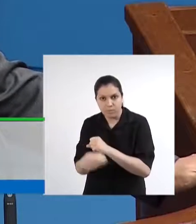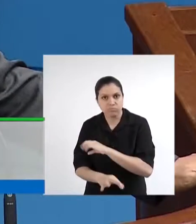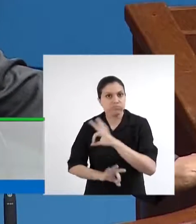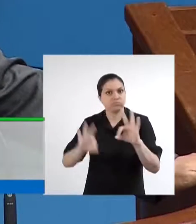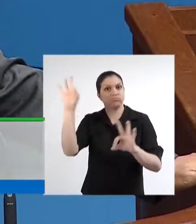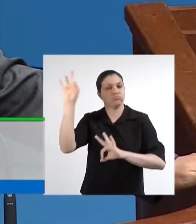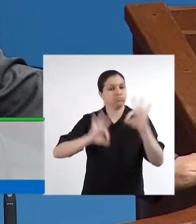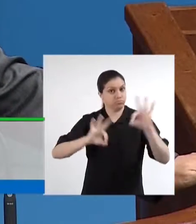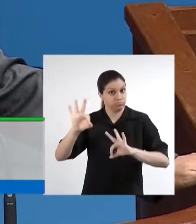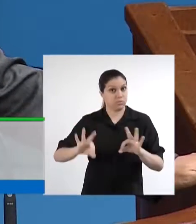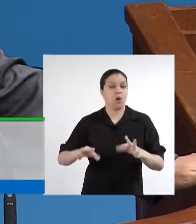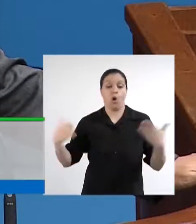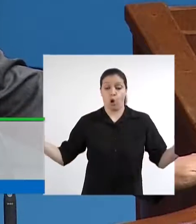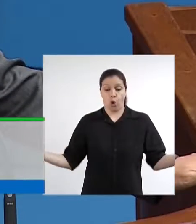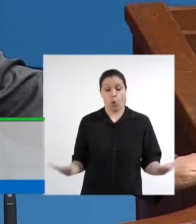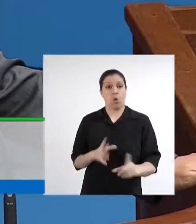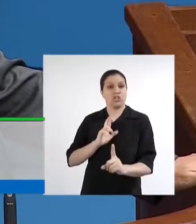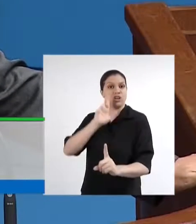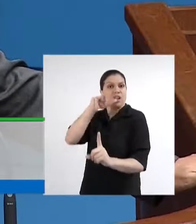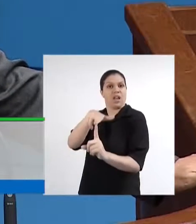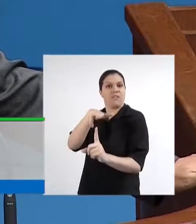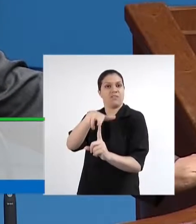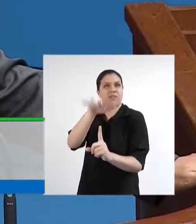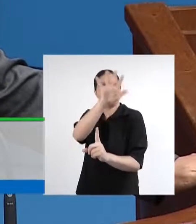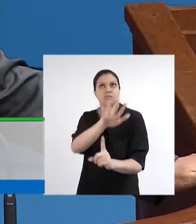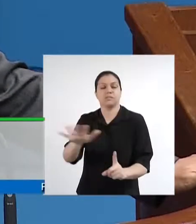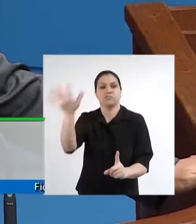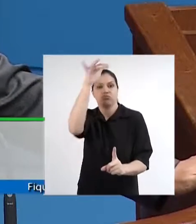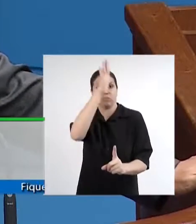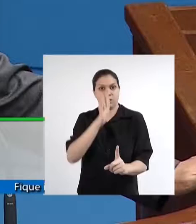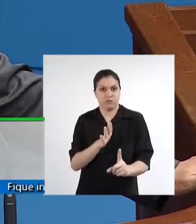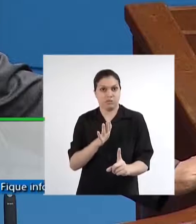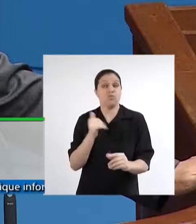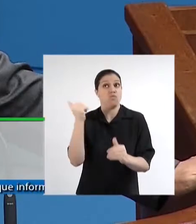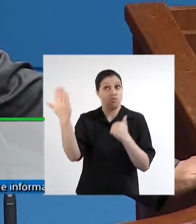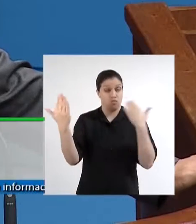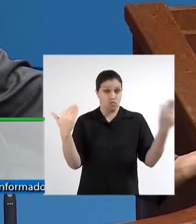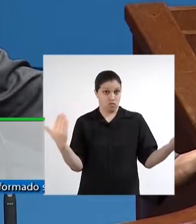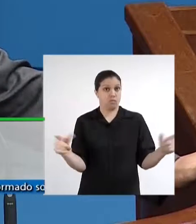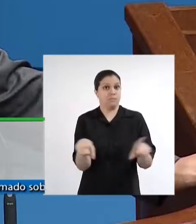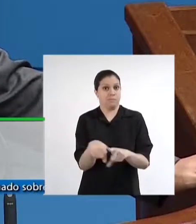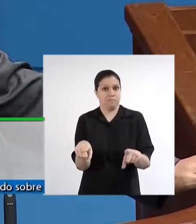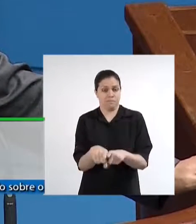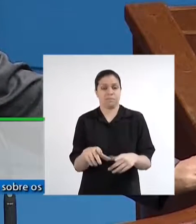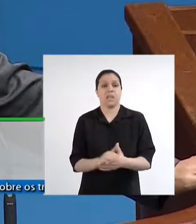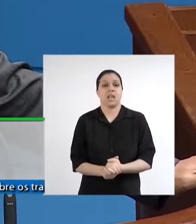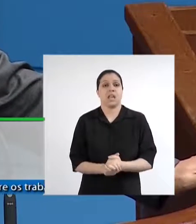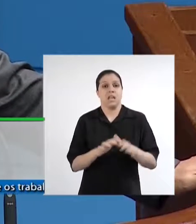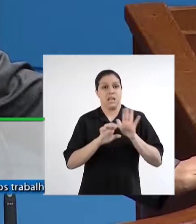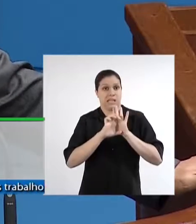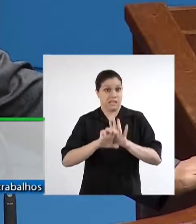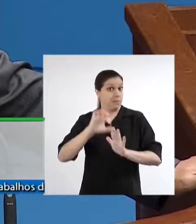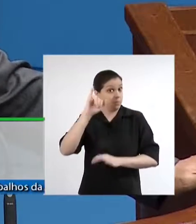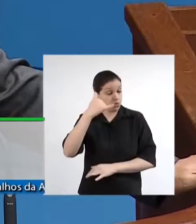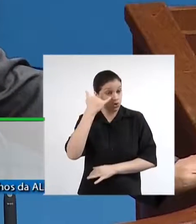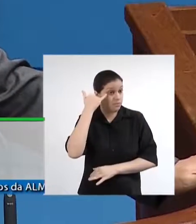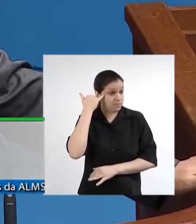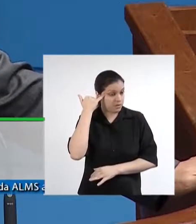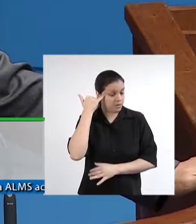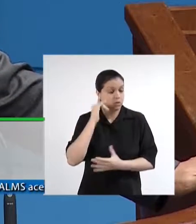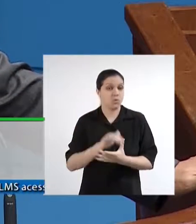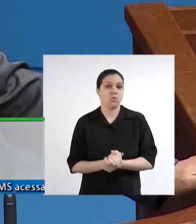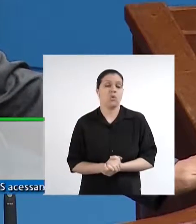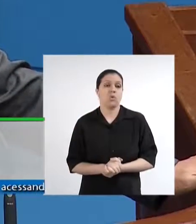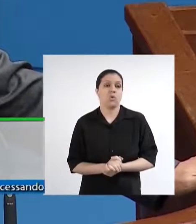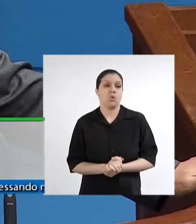viabilizaram, hoje é referência nacional, internacional, exemplo do Japão, só